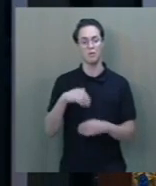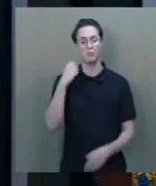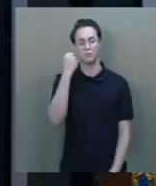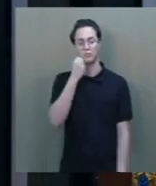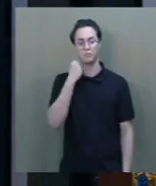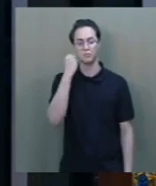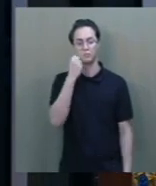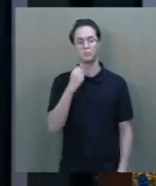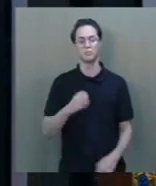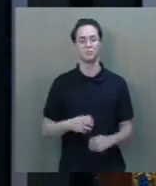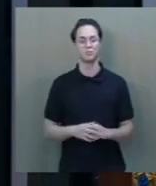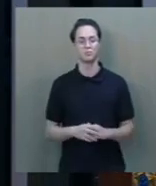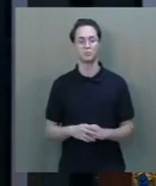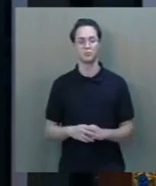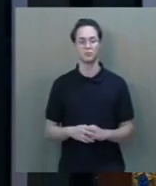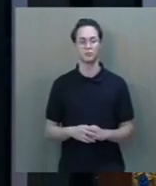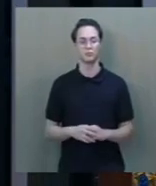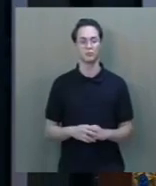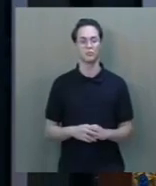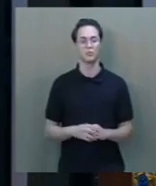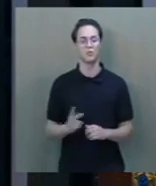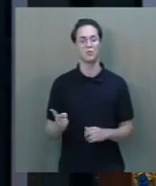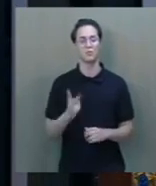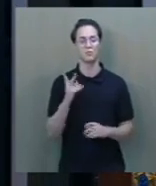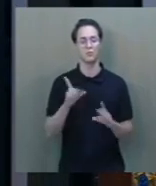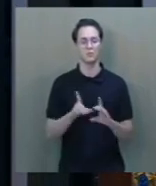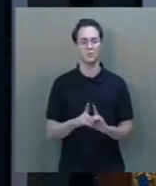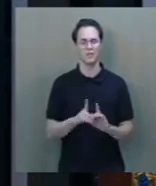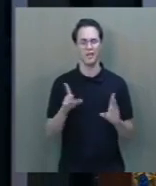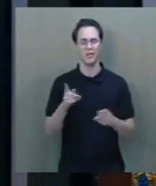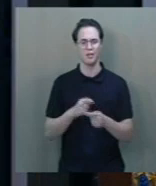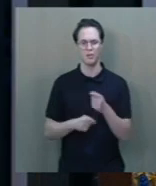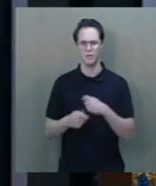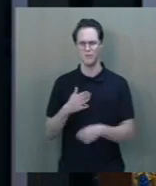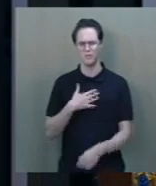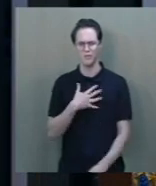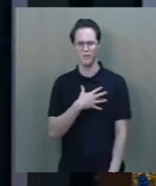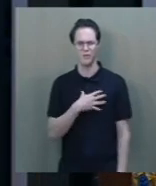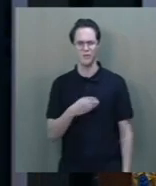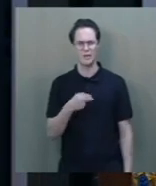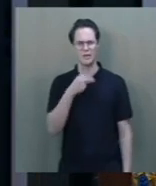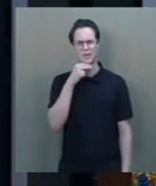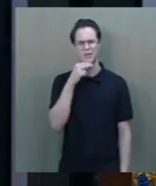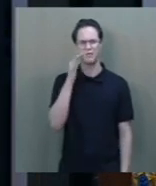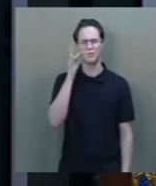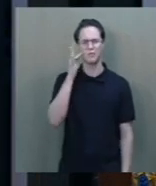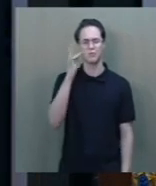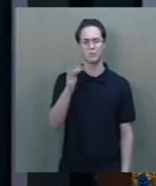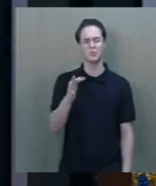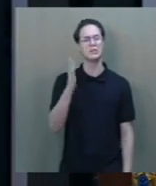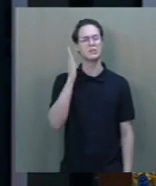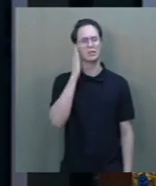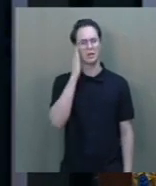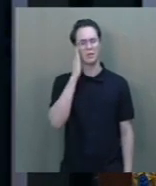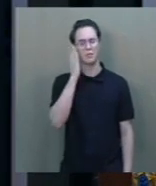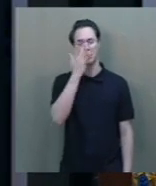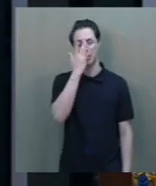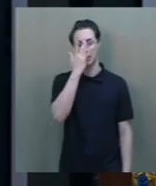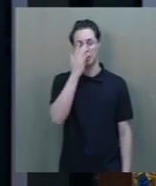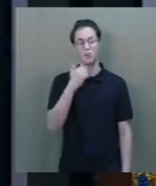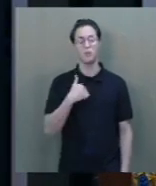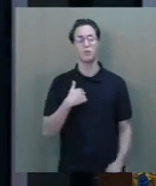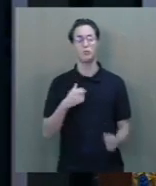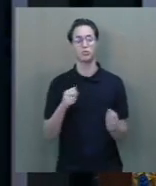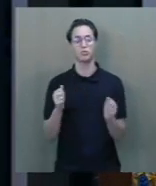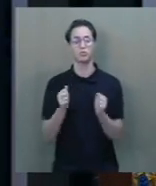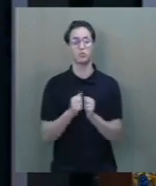O valor da democracia não se negocia. Meus filhos, netos e futuros bisnetos saberão que estive ao lado